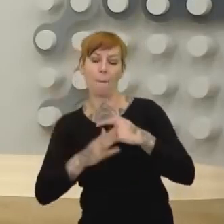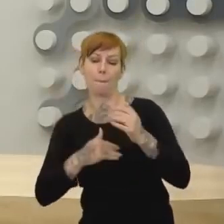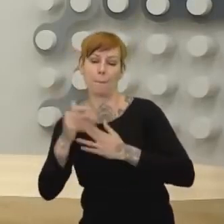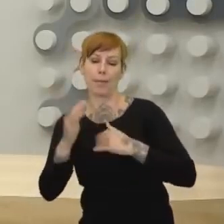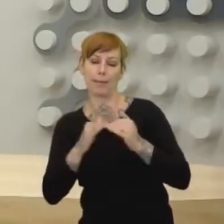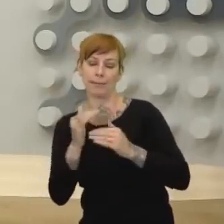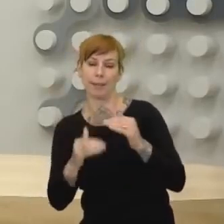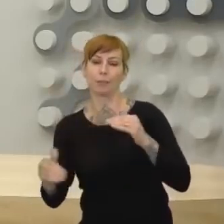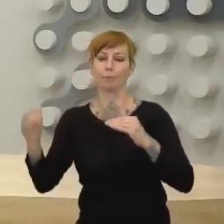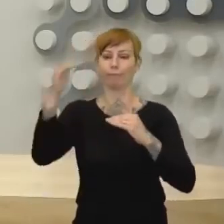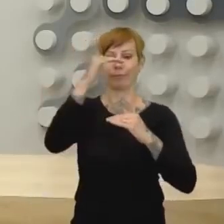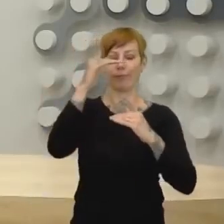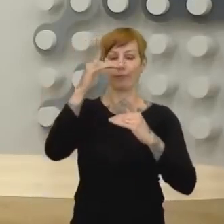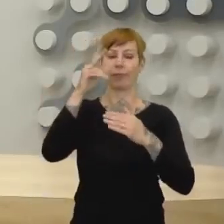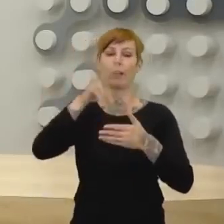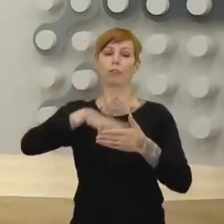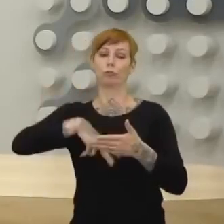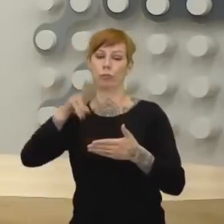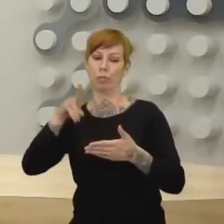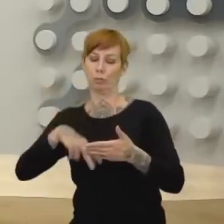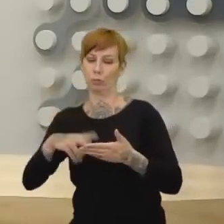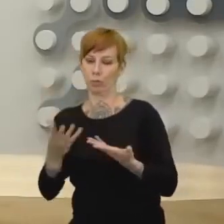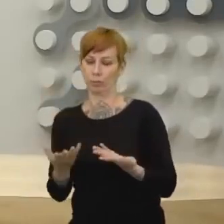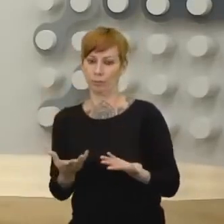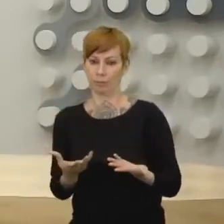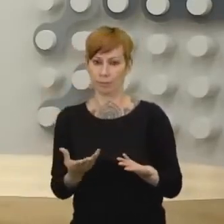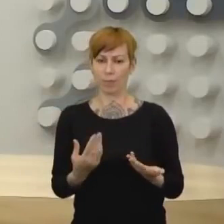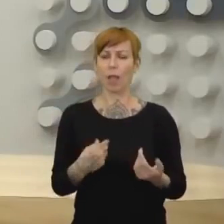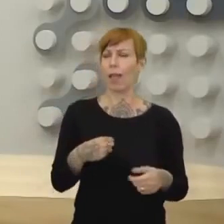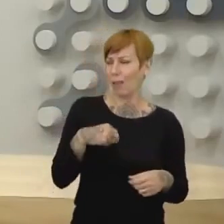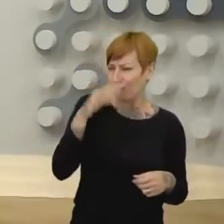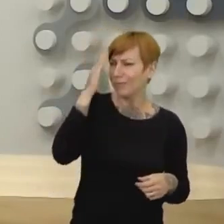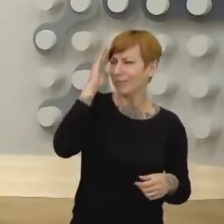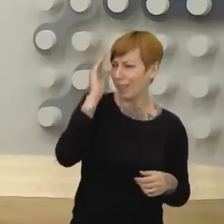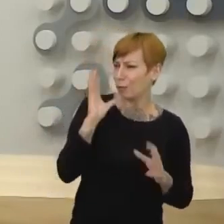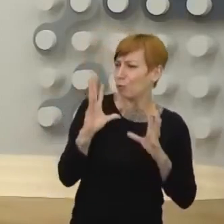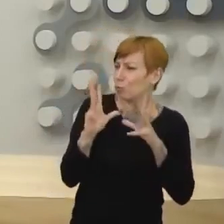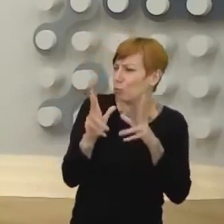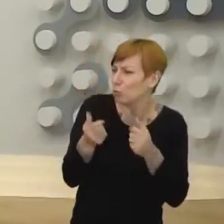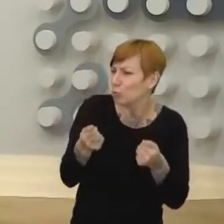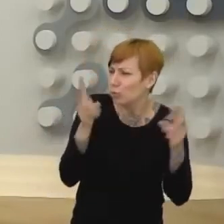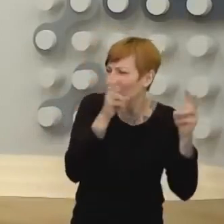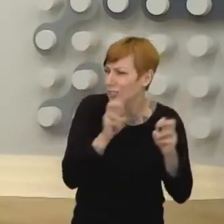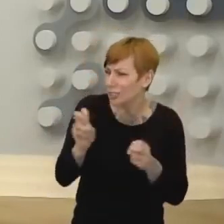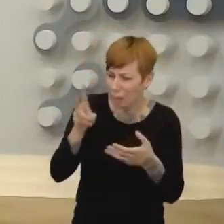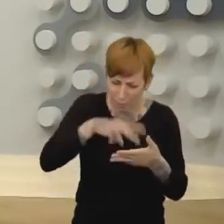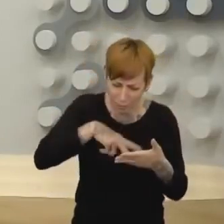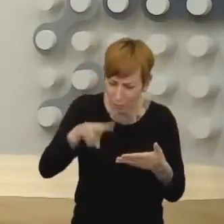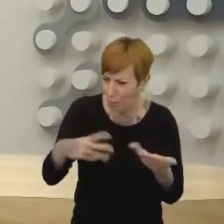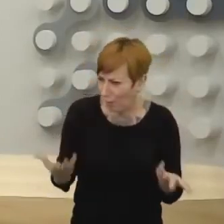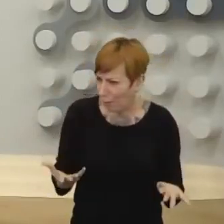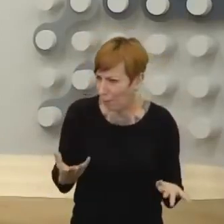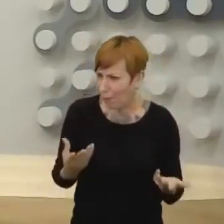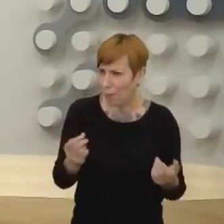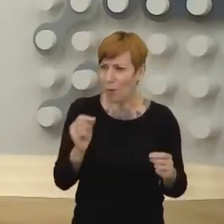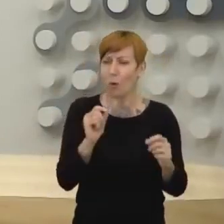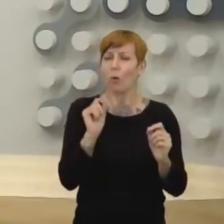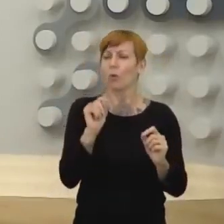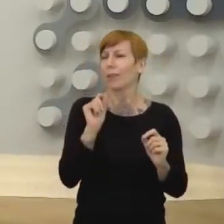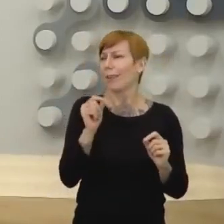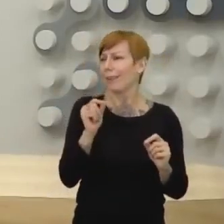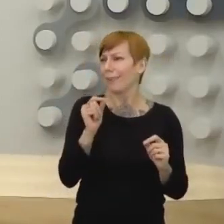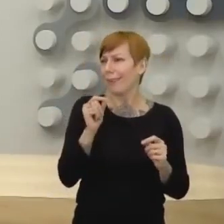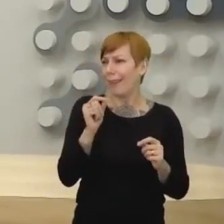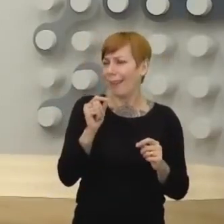que se dá essa leitura? Eu entendo tudo que eu leio, então a gente começa... O que é habilidade avançada, professora? É você